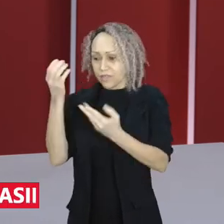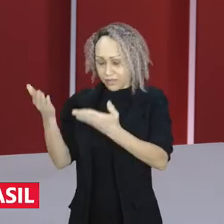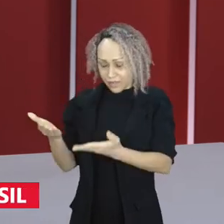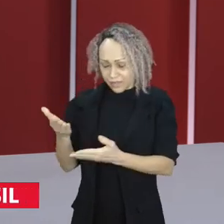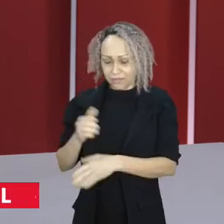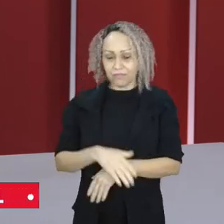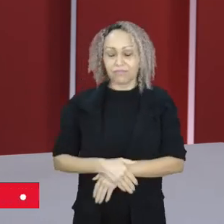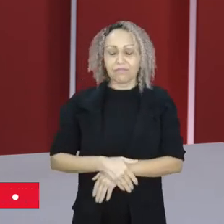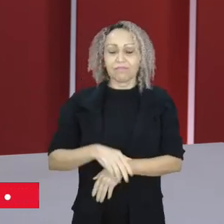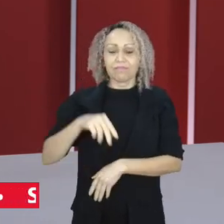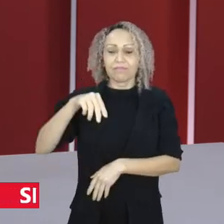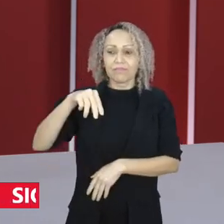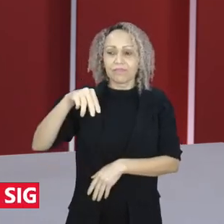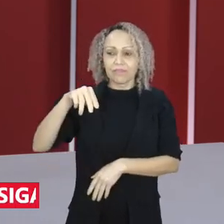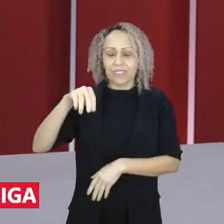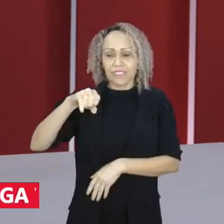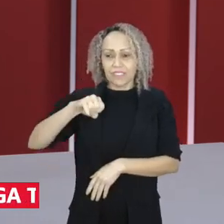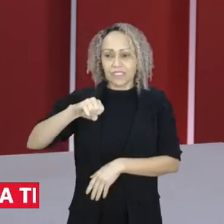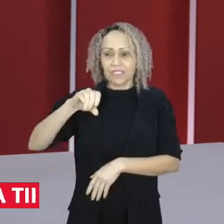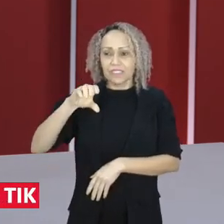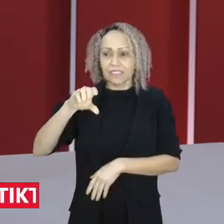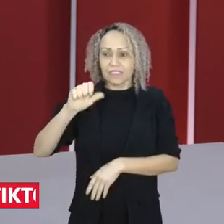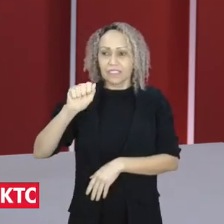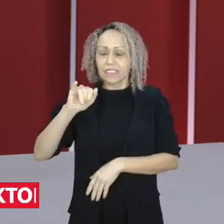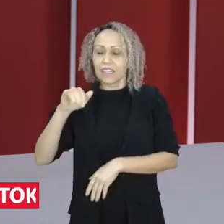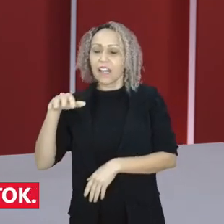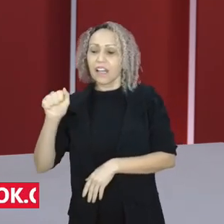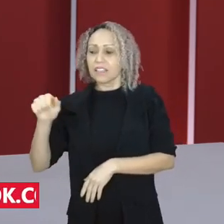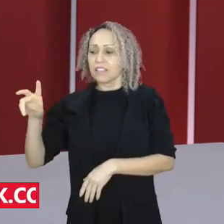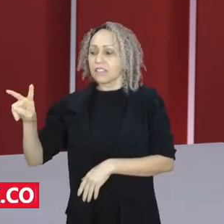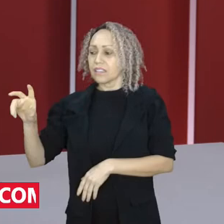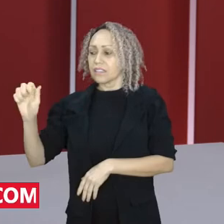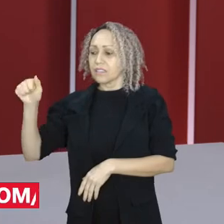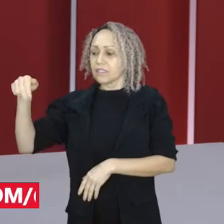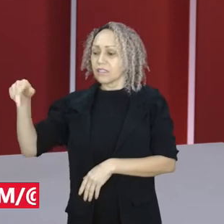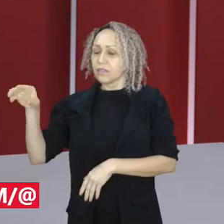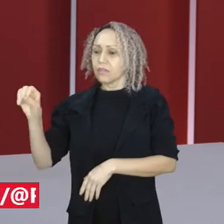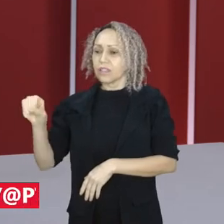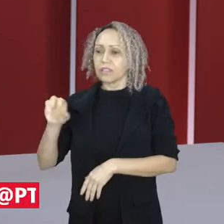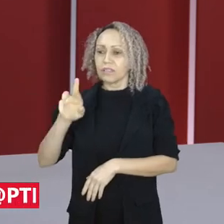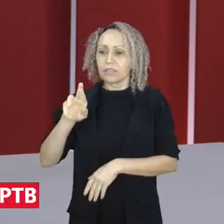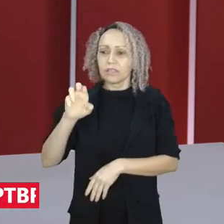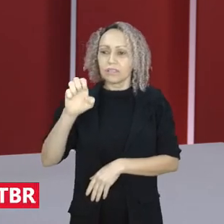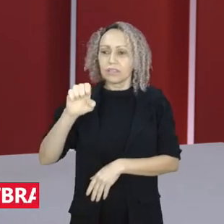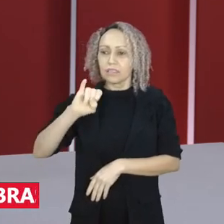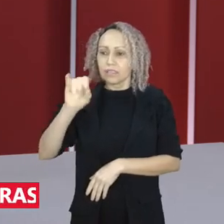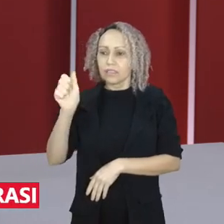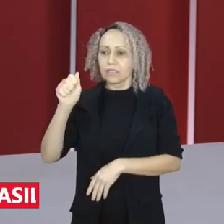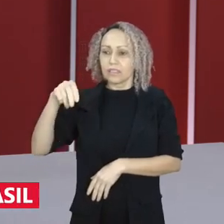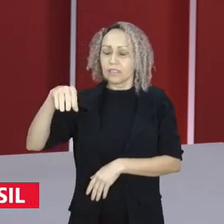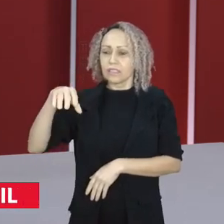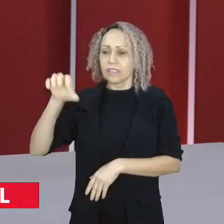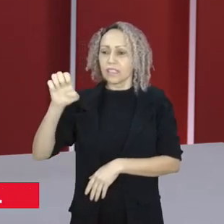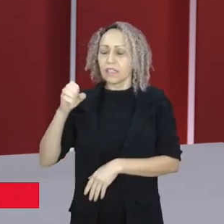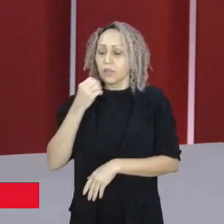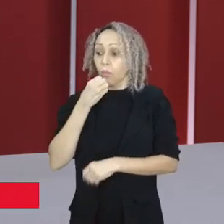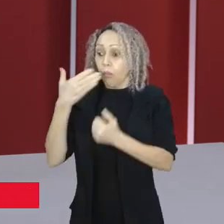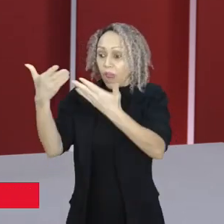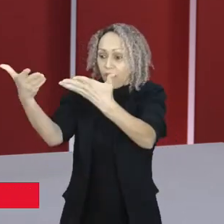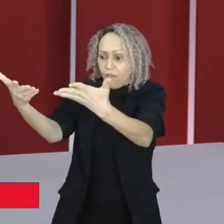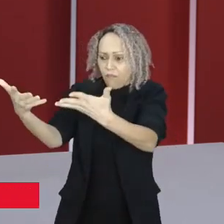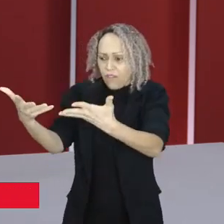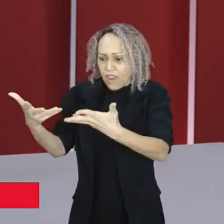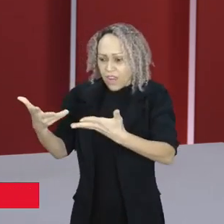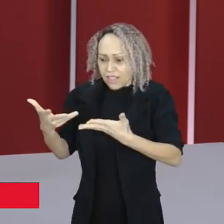tá com a gente bom dia Vando Jesus Rejane Costa Alves sejam todos muito bem-vindos e muito